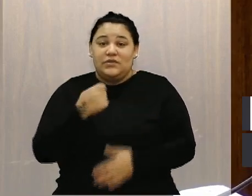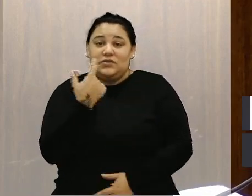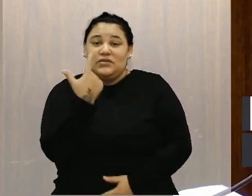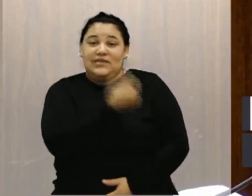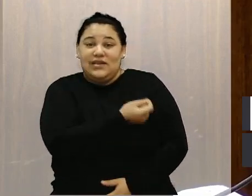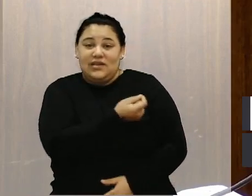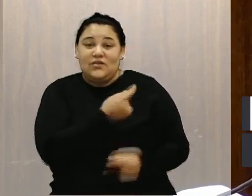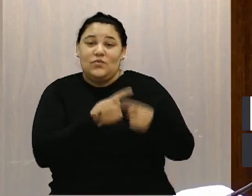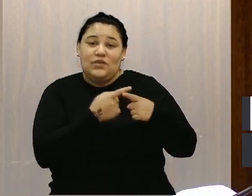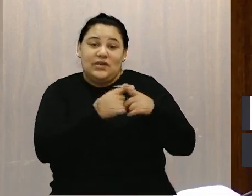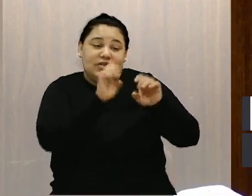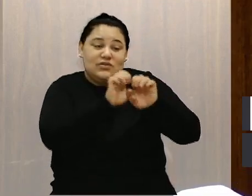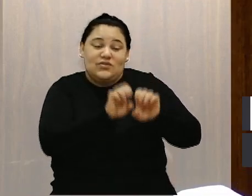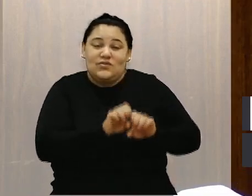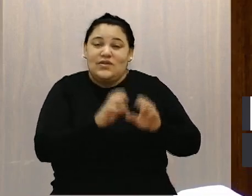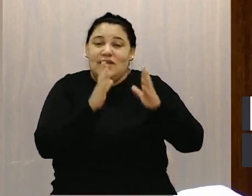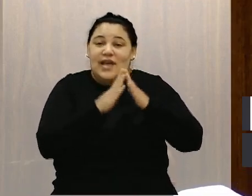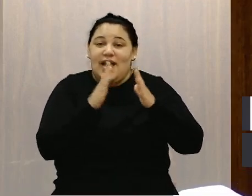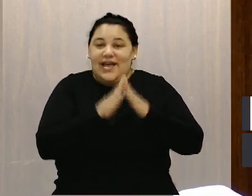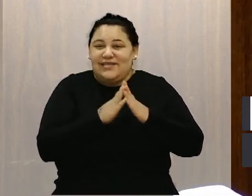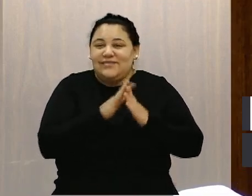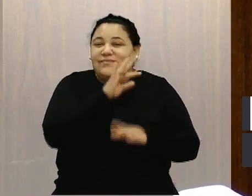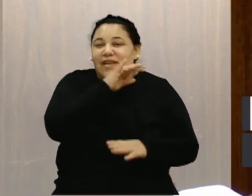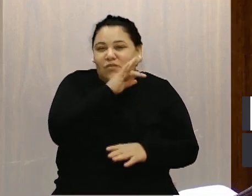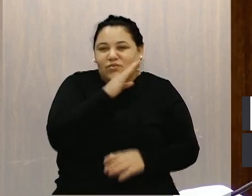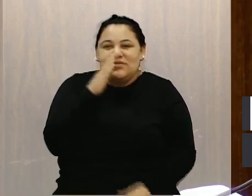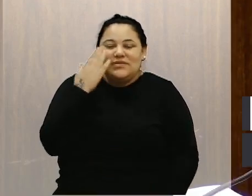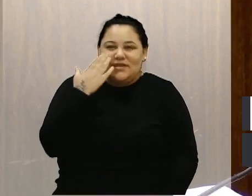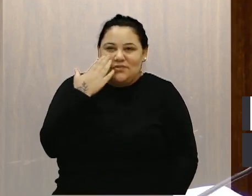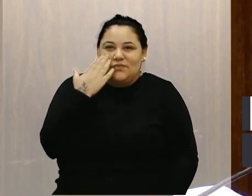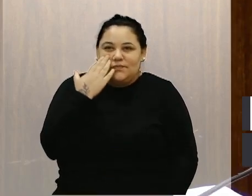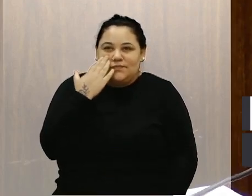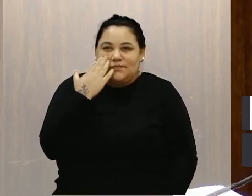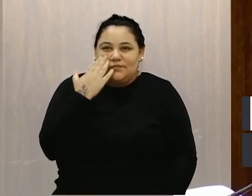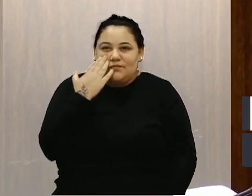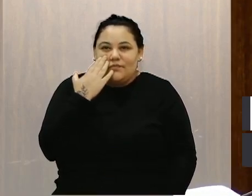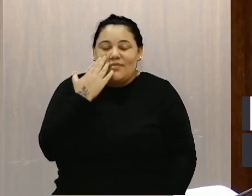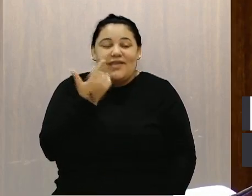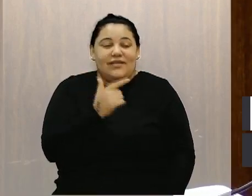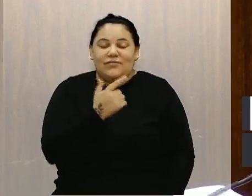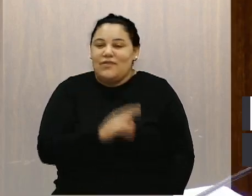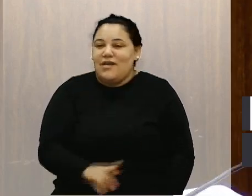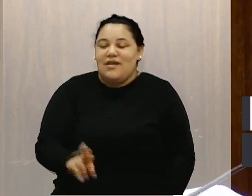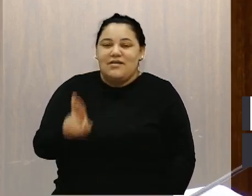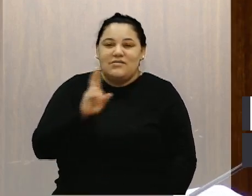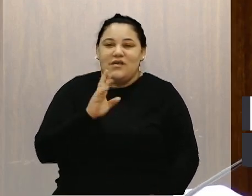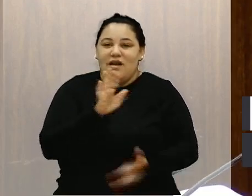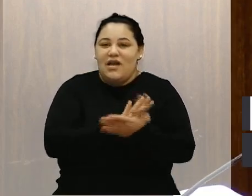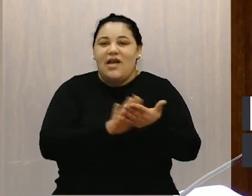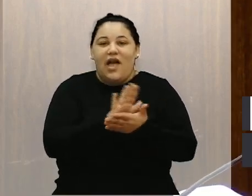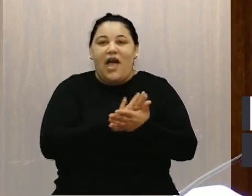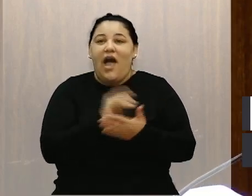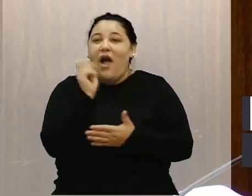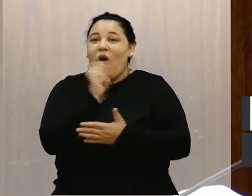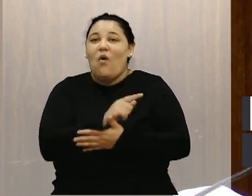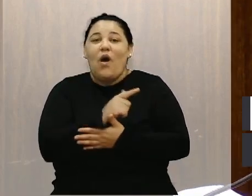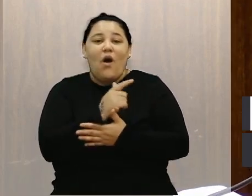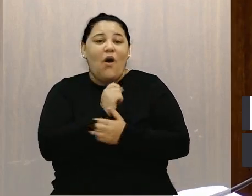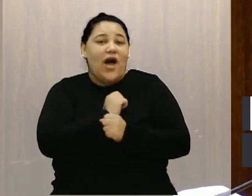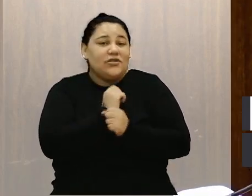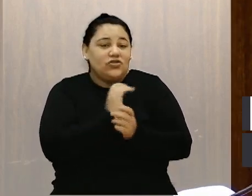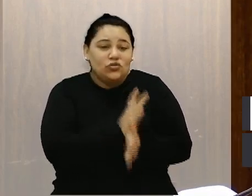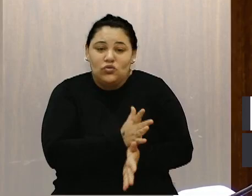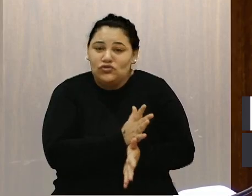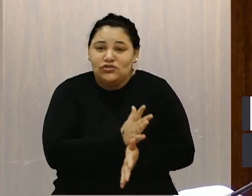porque a estrutura da sua casa está comprometida e ela não tem resposta de quais serão as ações que